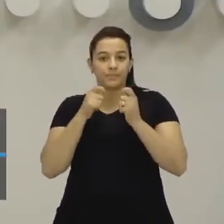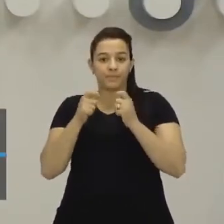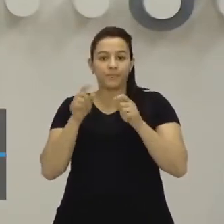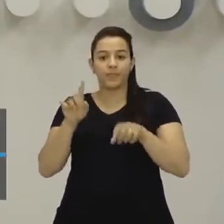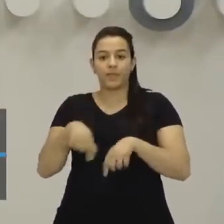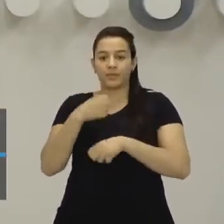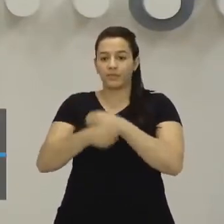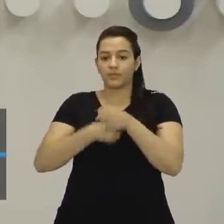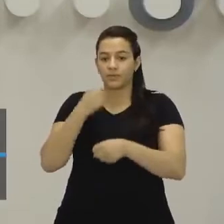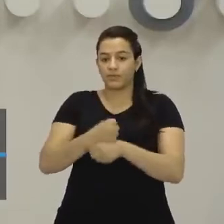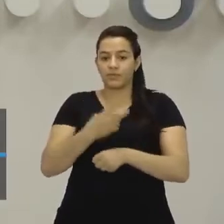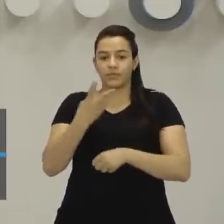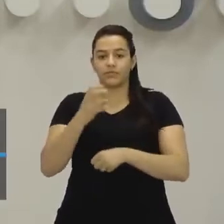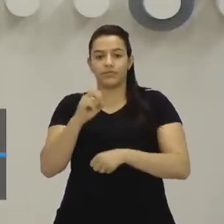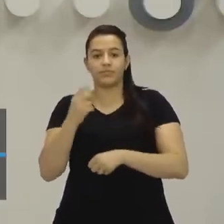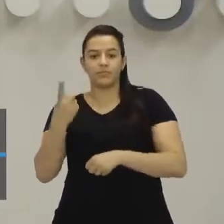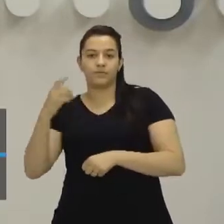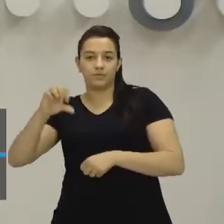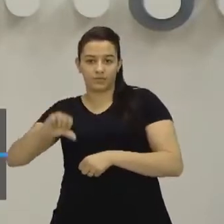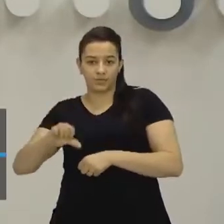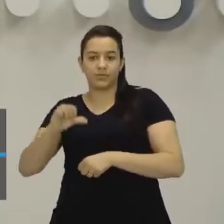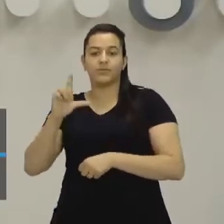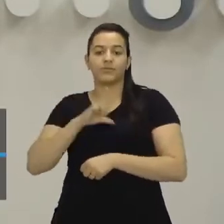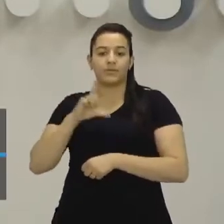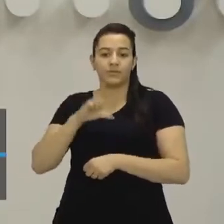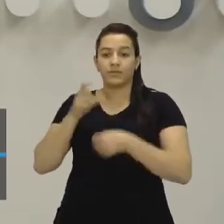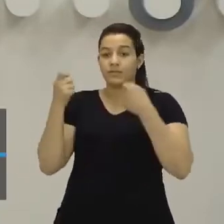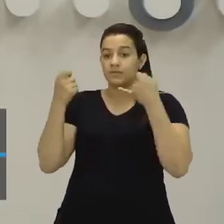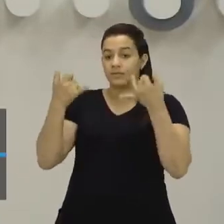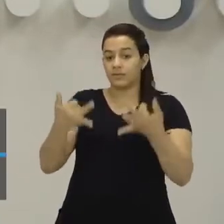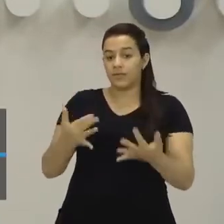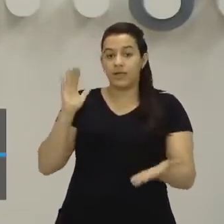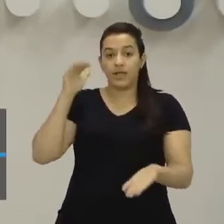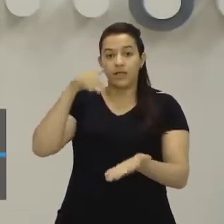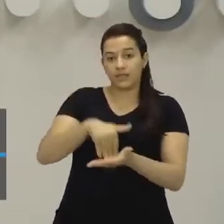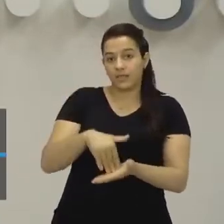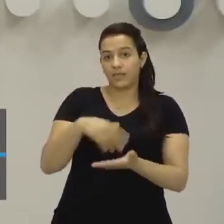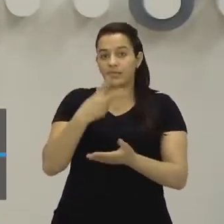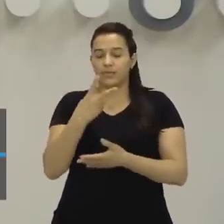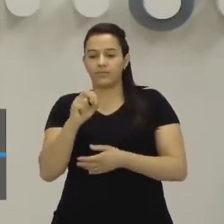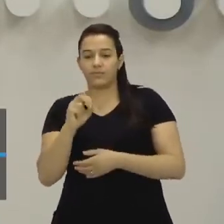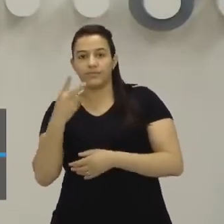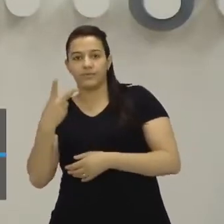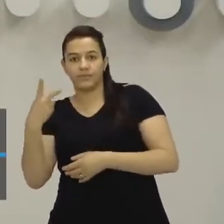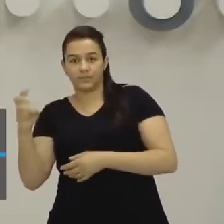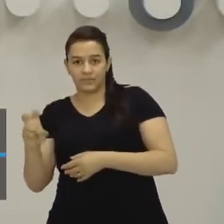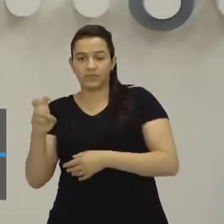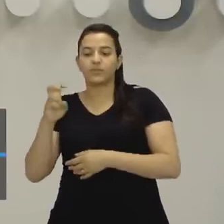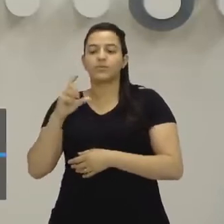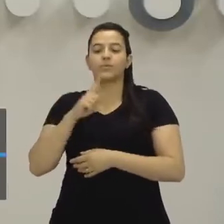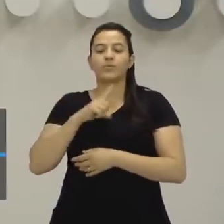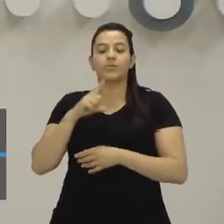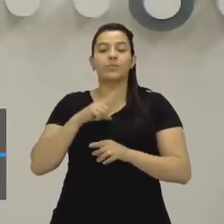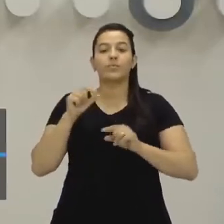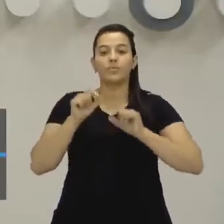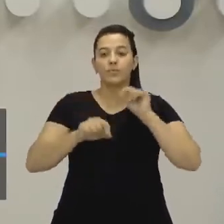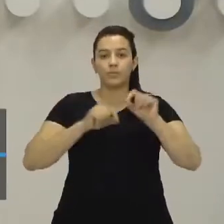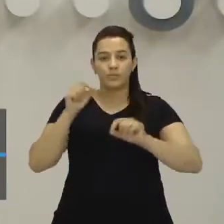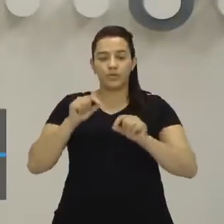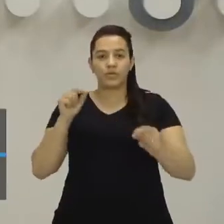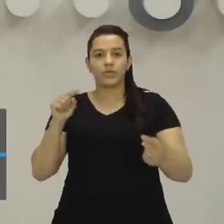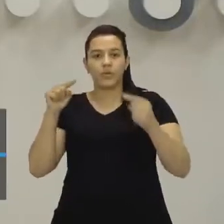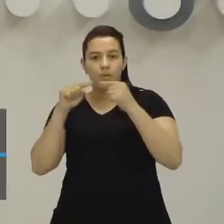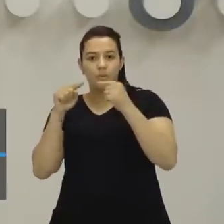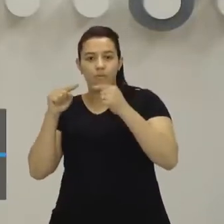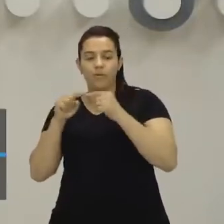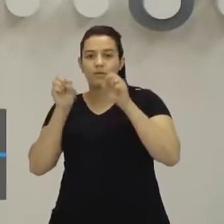de 2019, e lá está mencionando que até 2025, com o tratado aí com a ONU, para